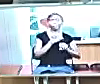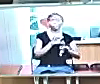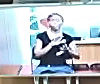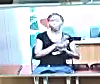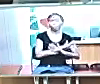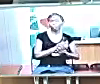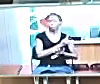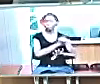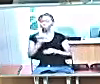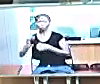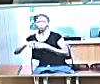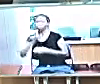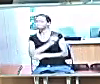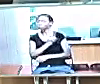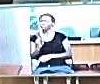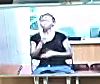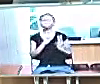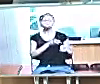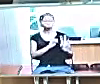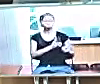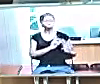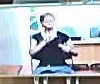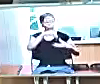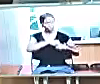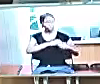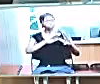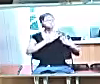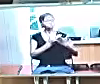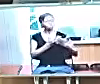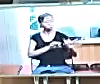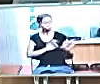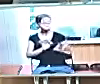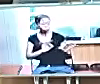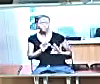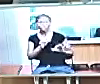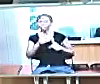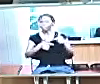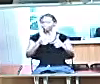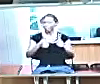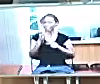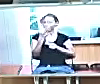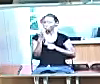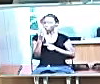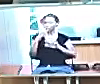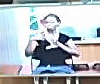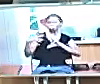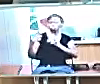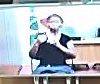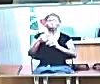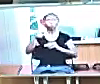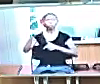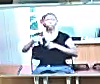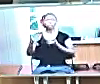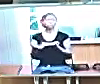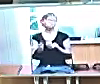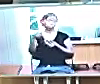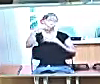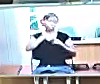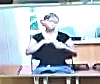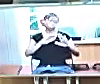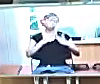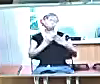integralmente cuidando de todas as atividades desses jovens acompanhando a vida formativa desses jovens nas escolas